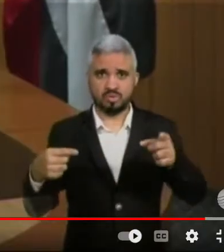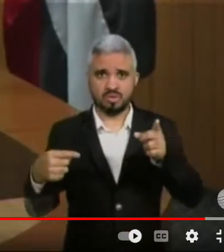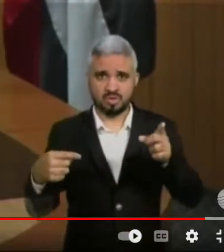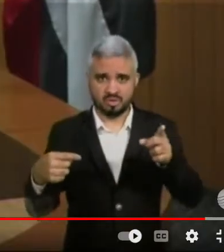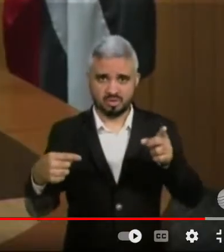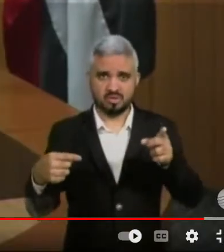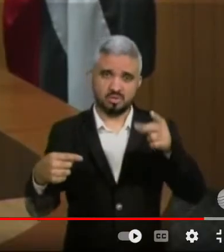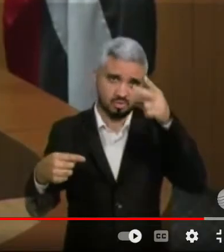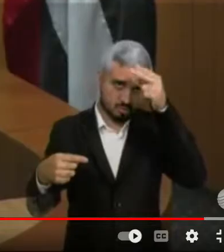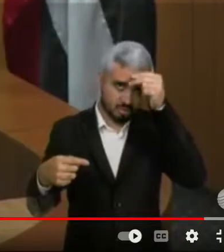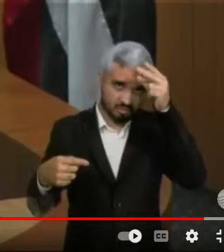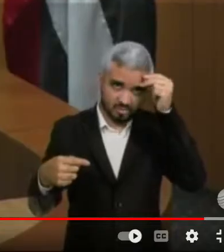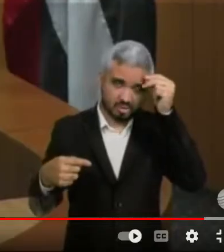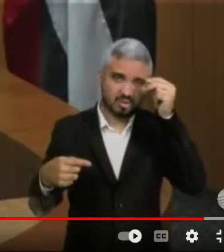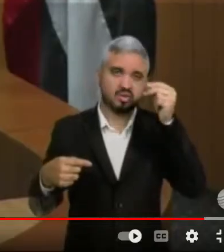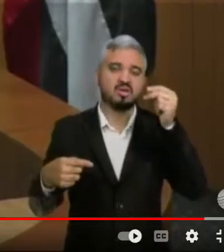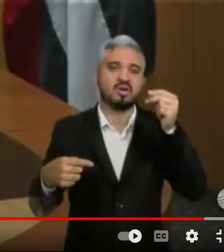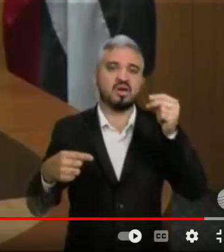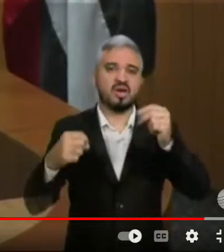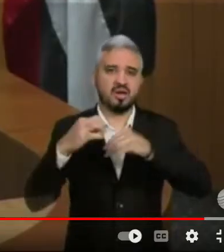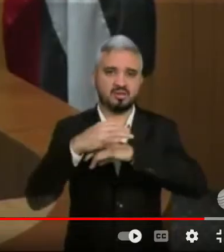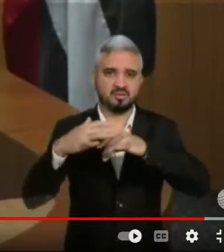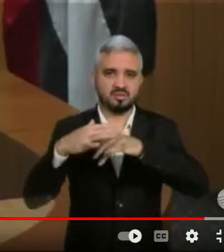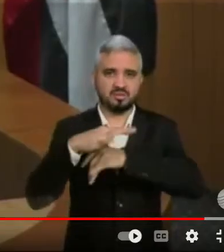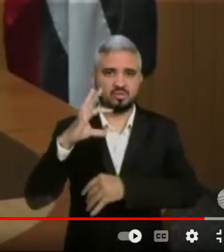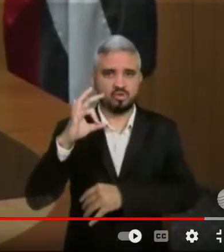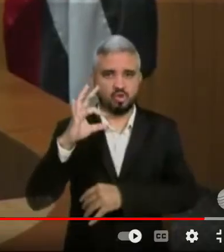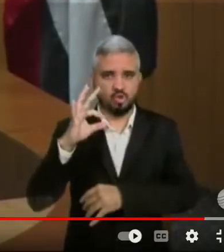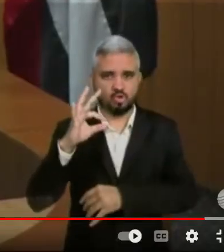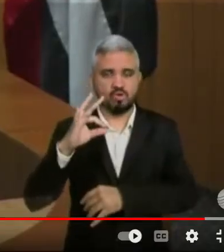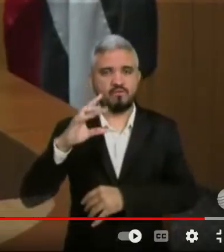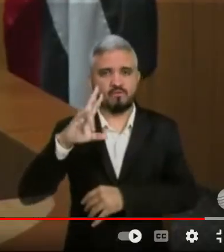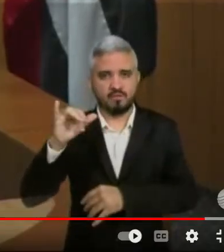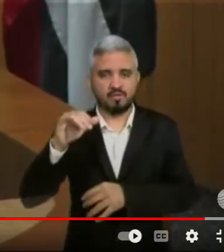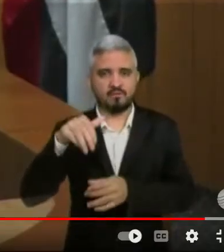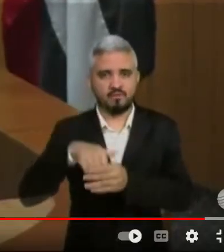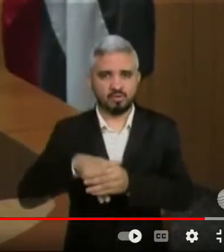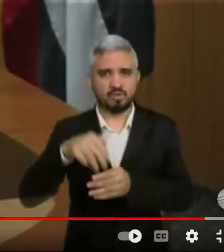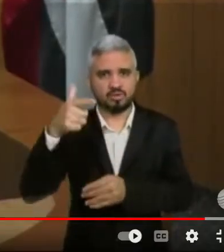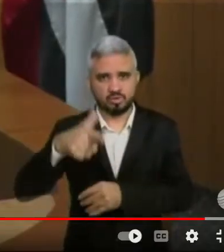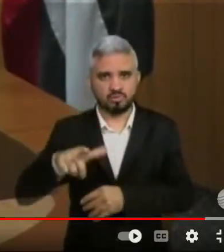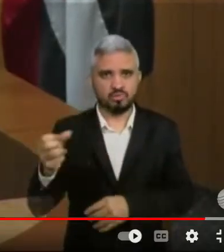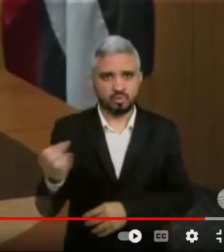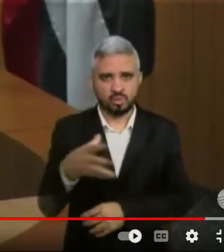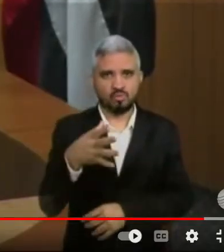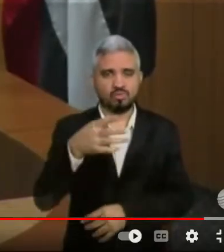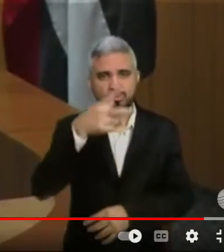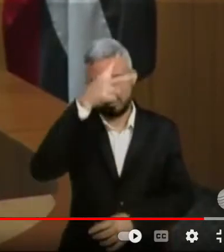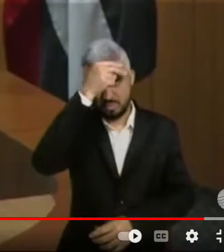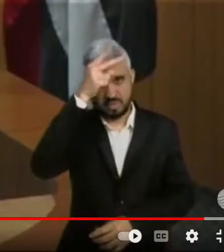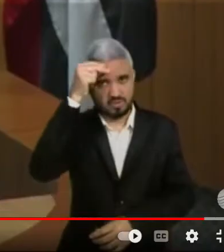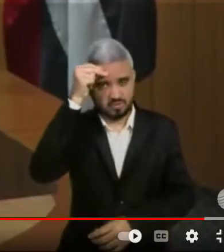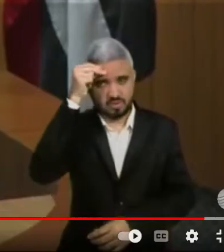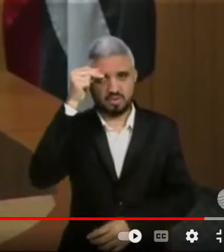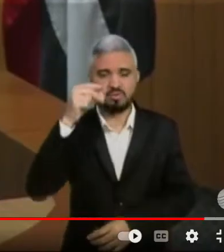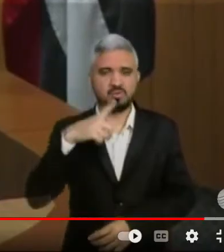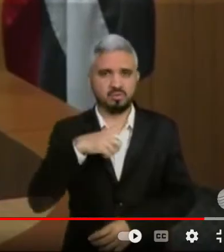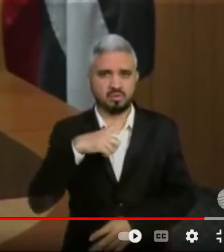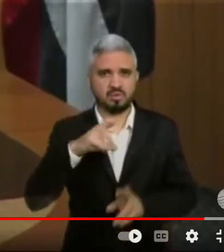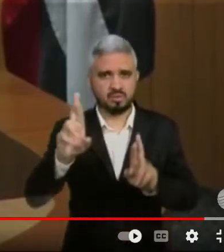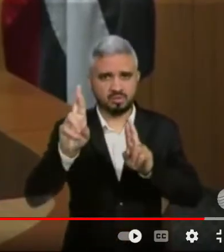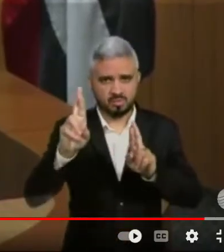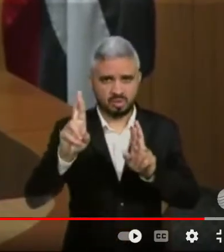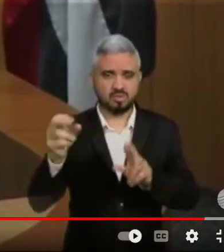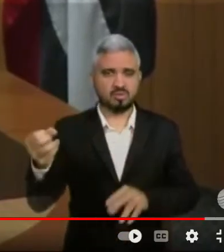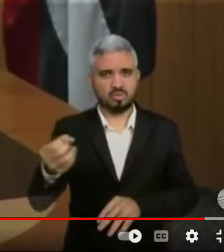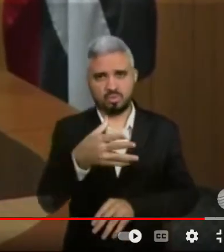Codó vai corrigir o erro e vai eleger um novo prefeito para trazer novas ideias, novas esperanças para a cidade